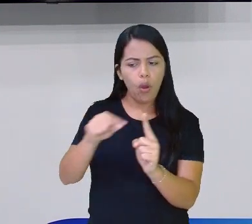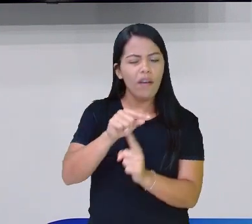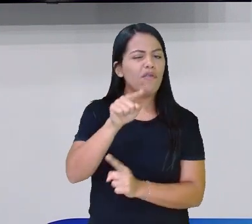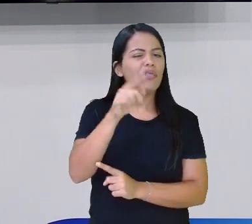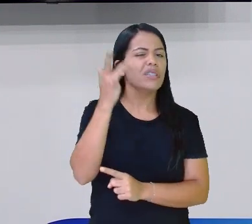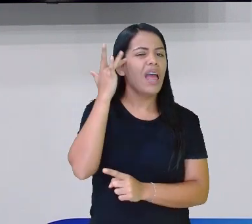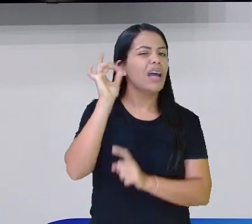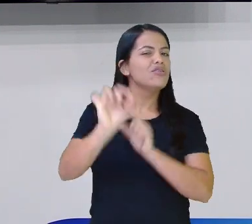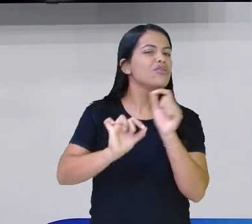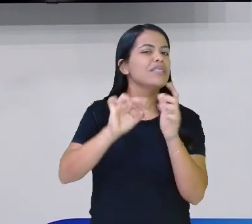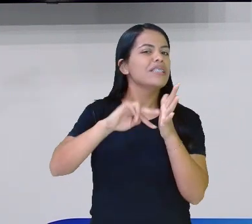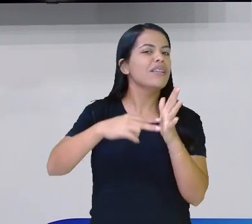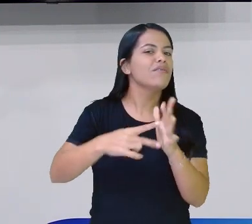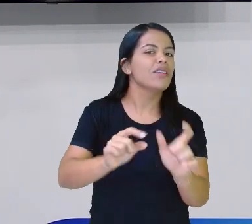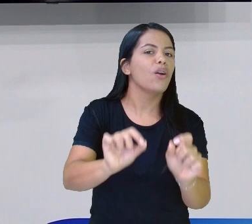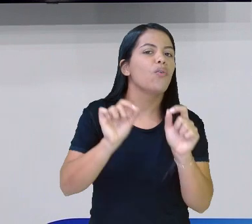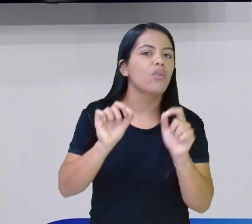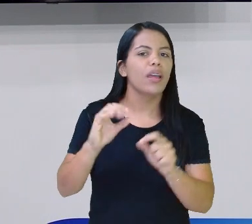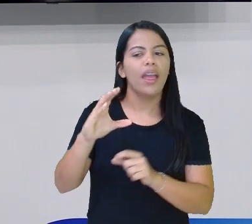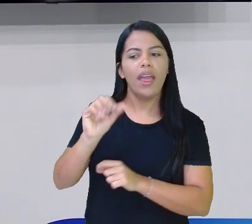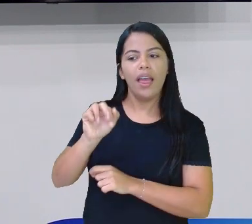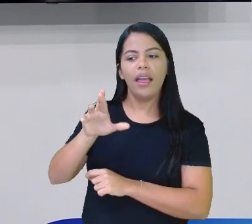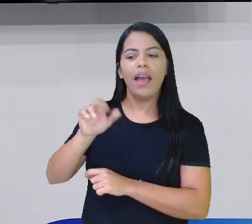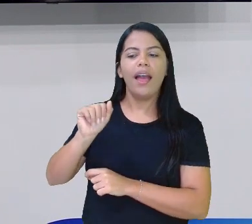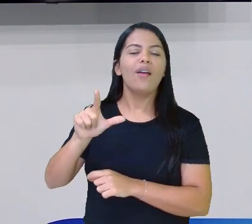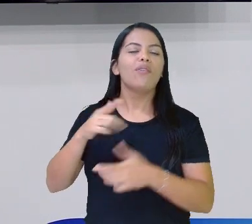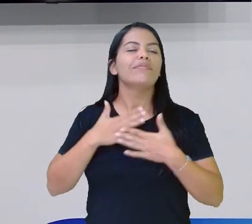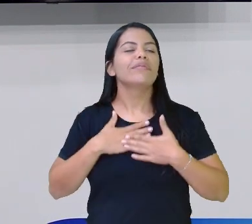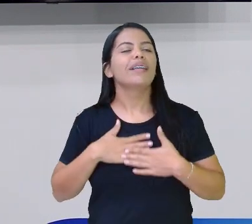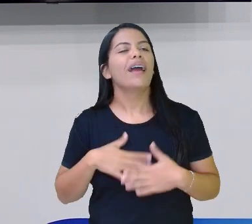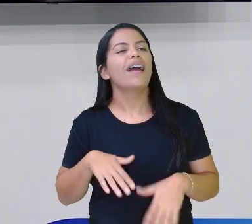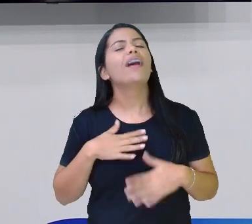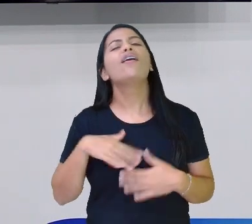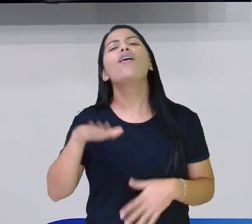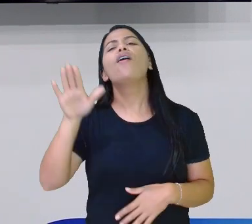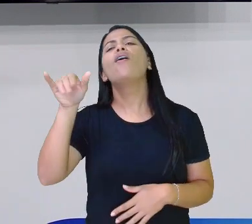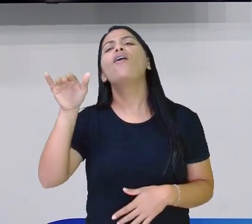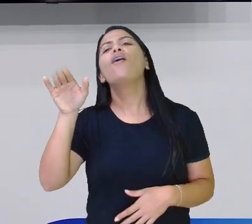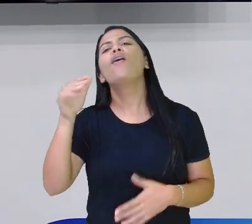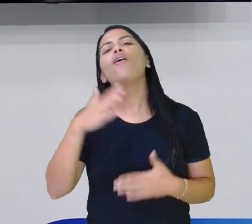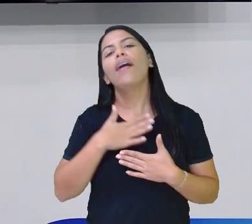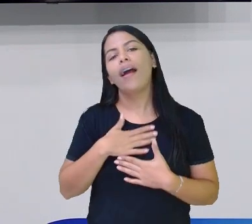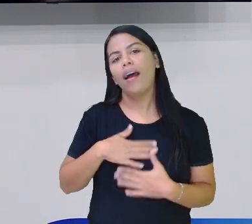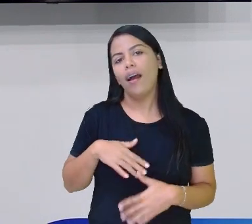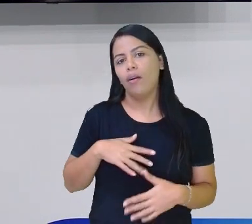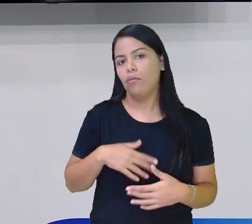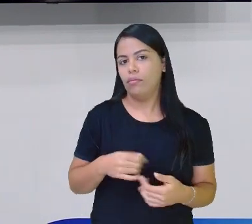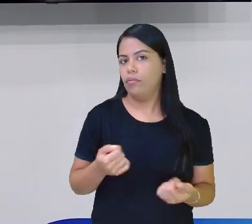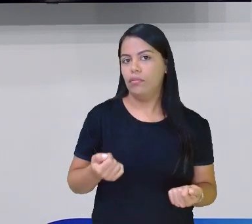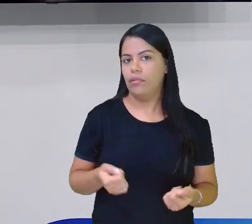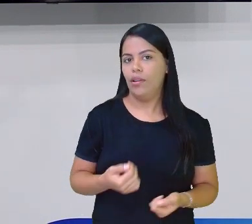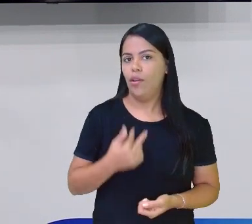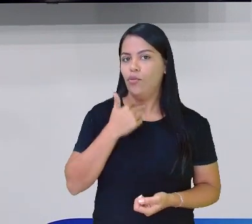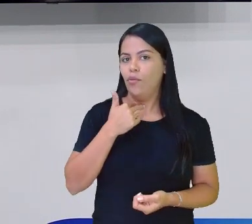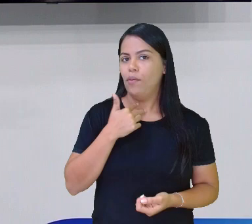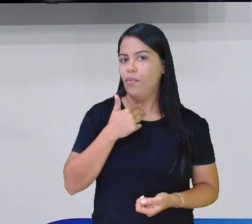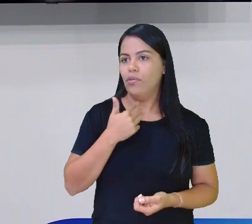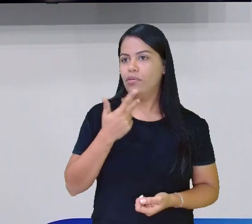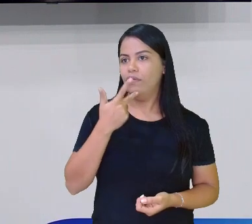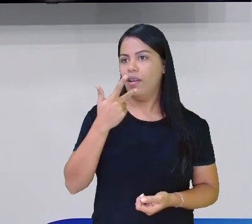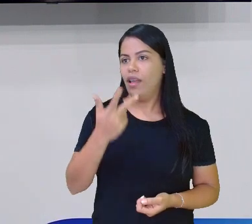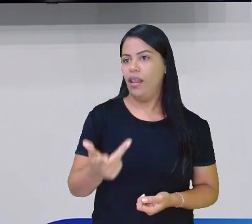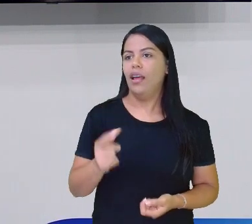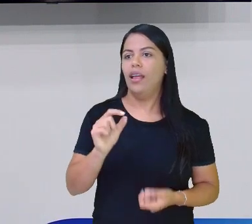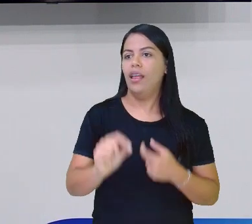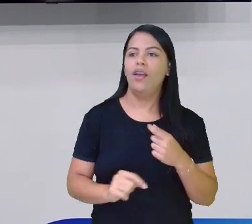assim, Carol, você acha que ela está falando assim? Eu não posso nem repetir aqui como ela está falando, porque ia